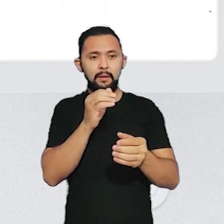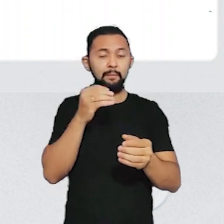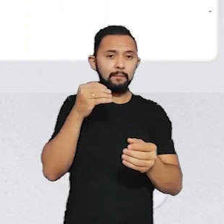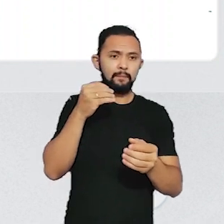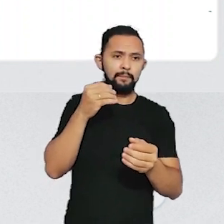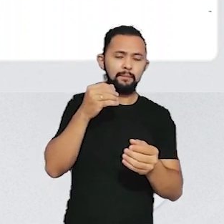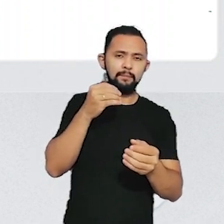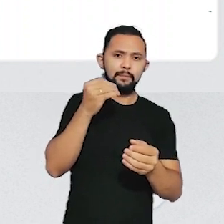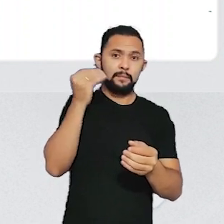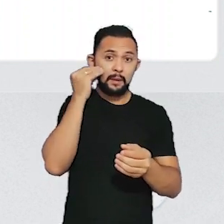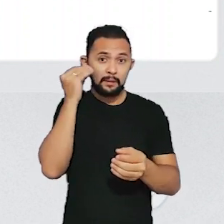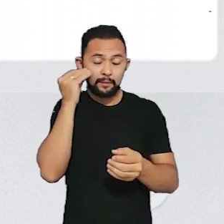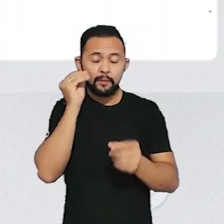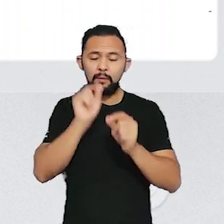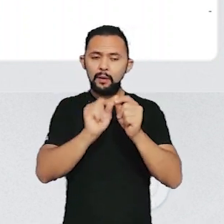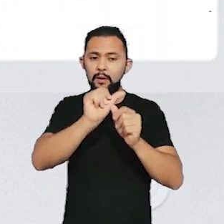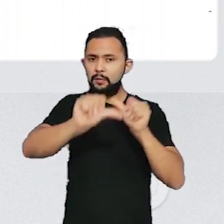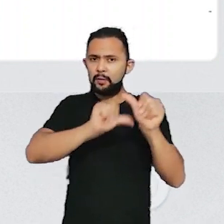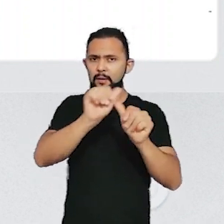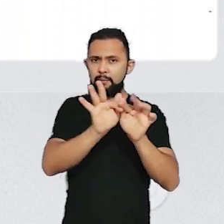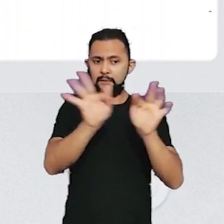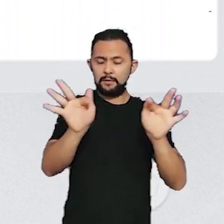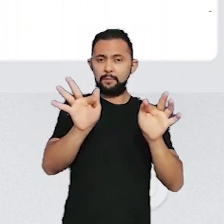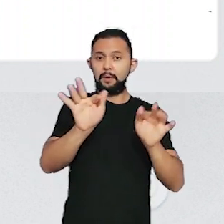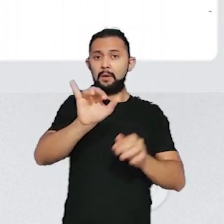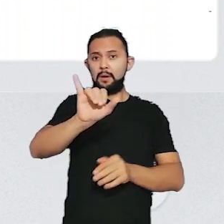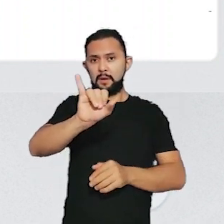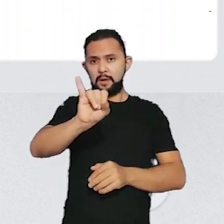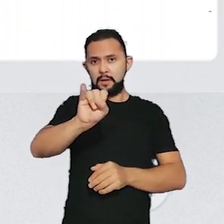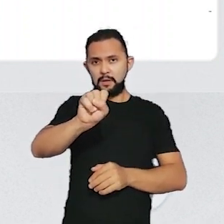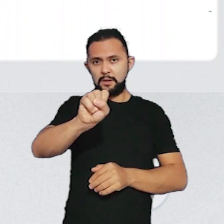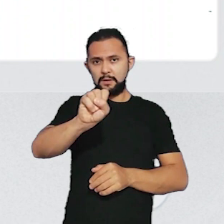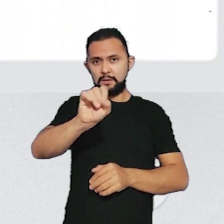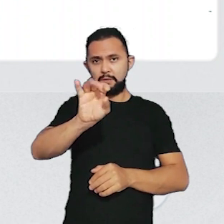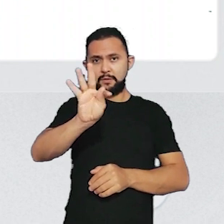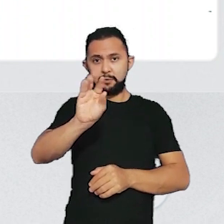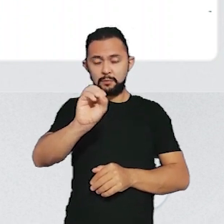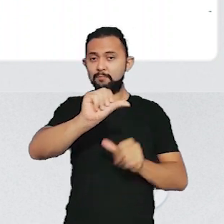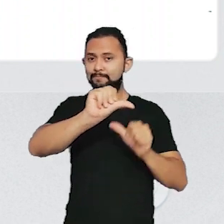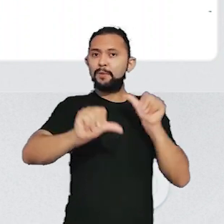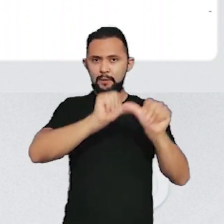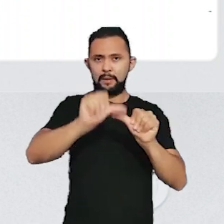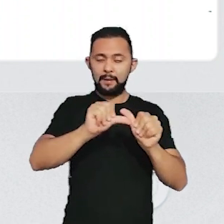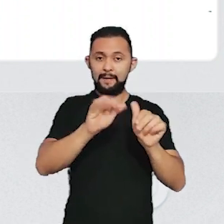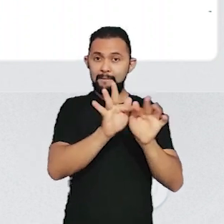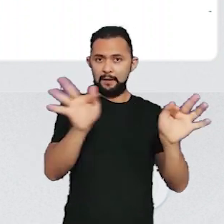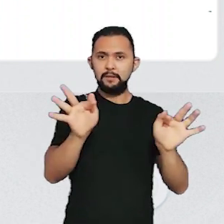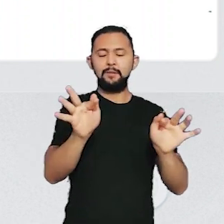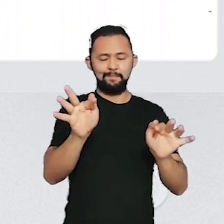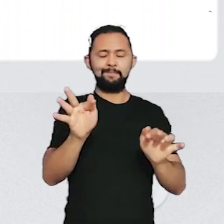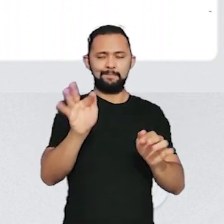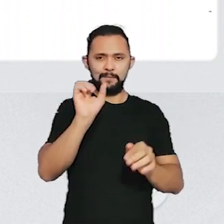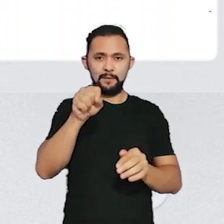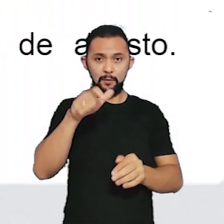pelo pronome isso. Então, temos necessidade disso. Se eu posso fazer isso, a oração ela é